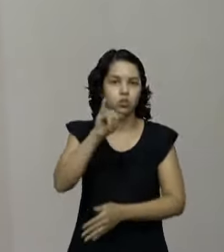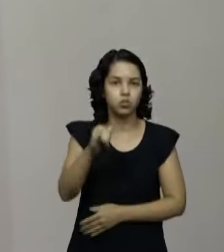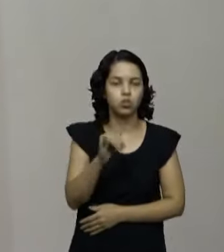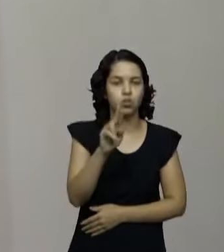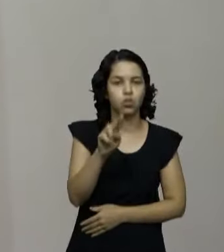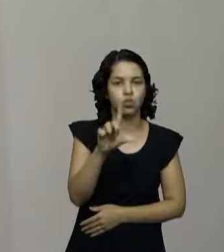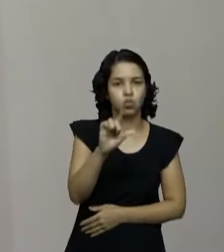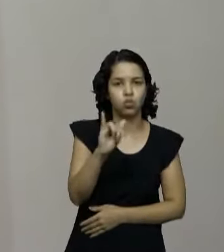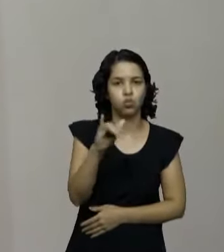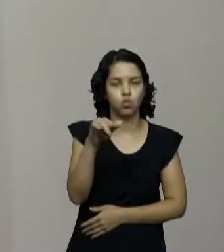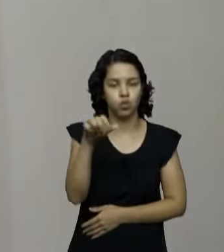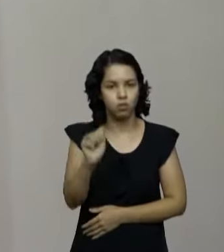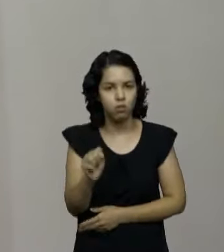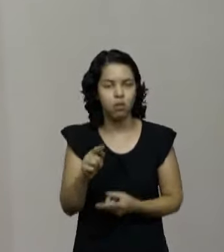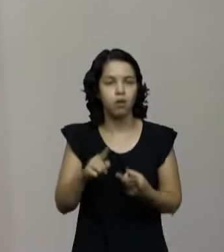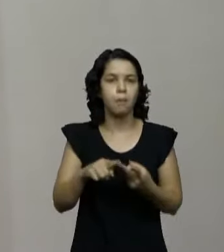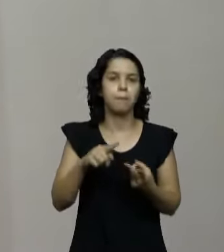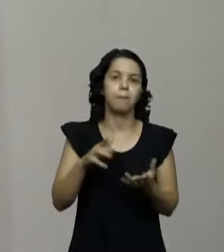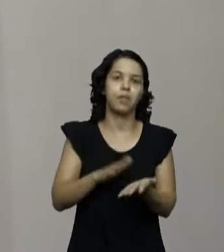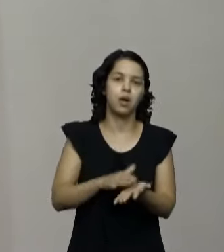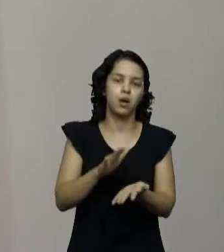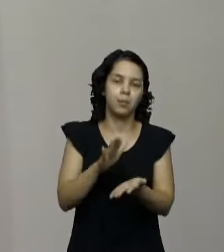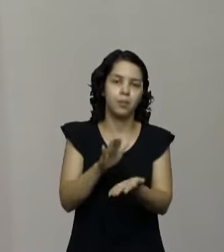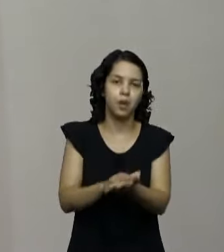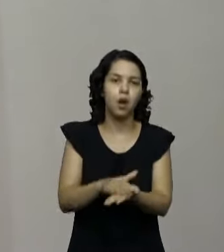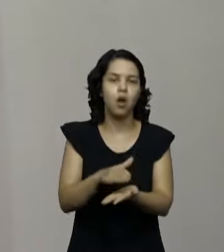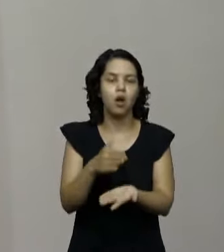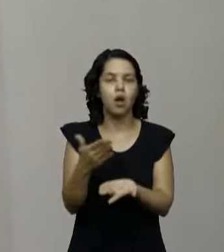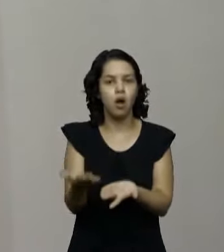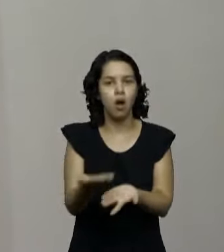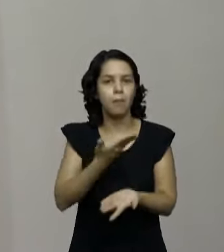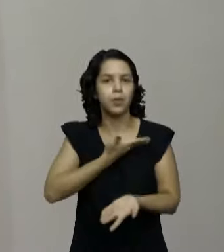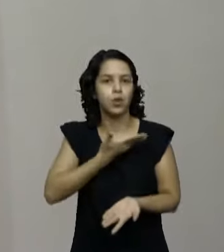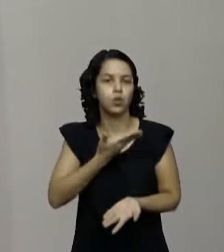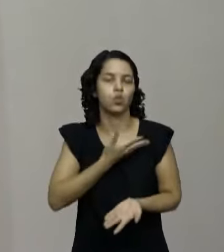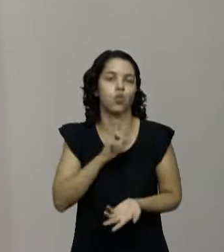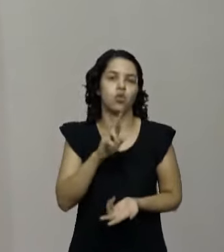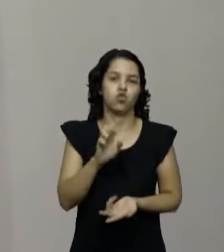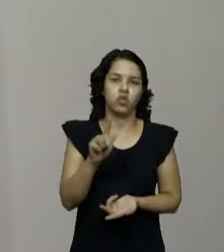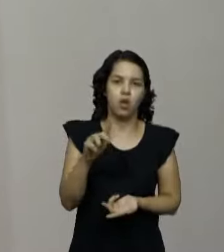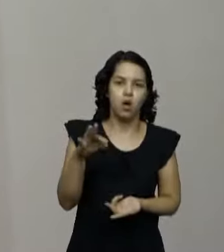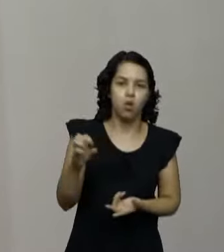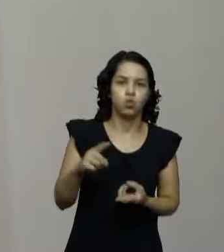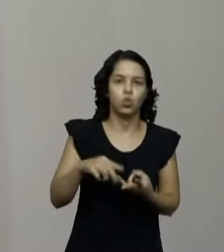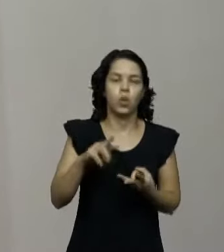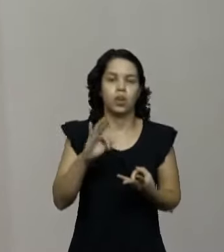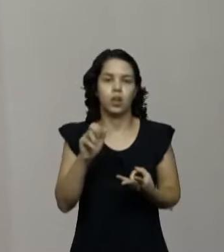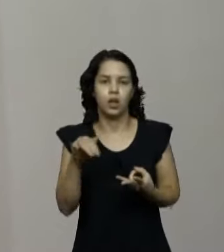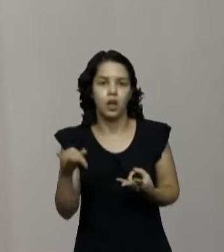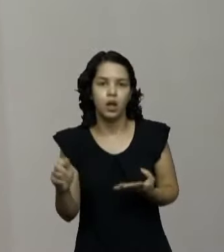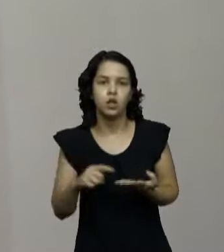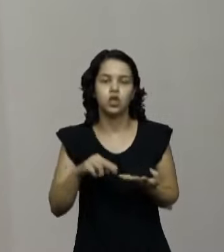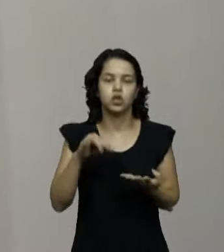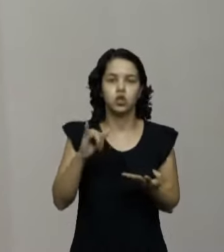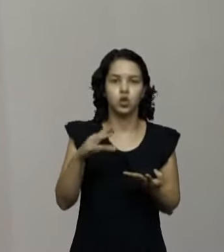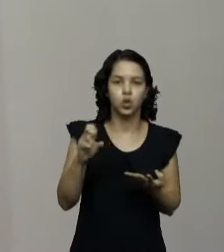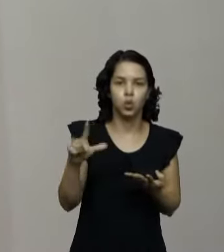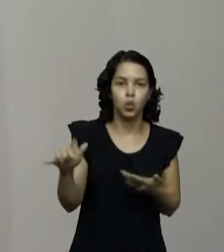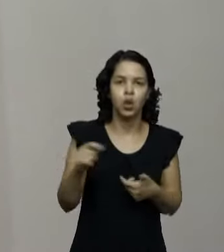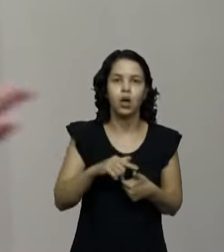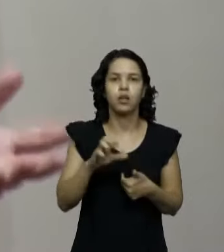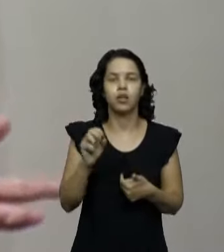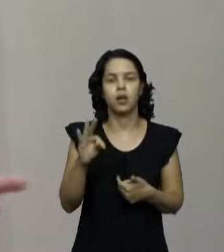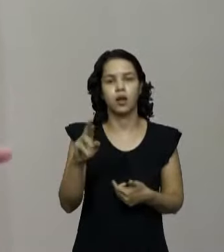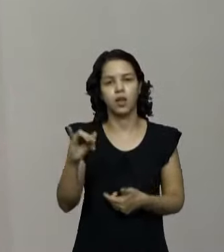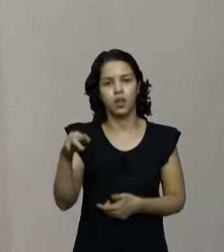Zanata, parabenizar o Cook, o Reginaldo Eckler, a Tânia, o Nicolas, a Catarina,